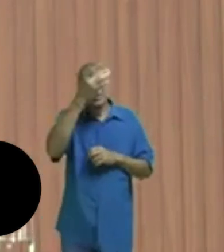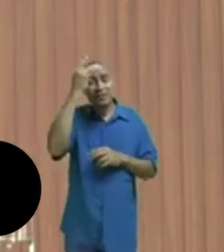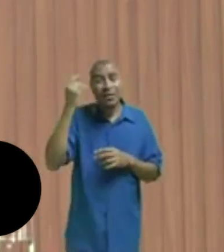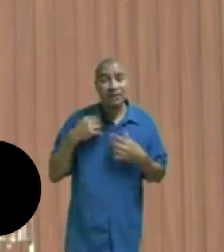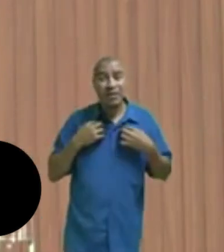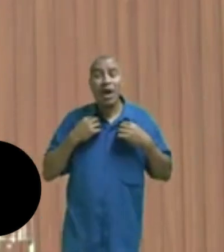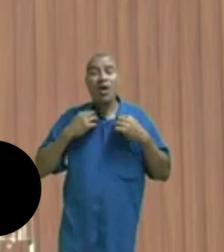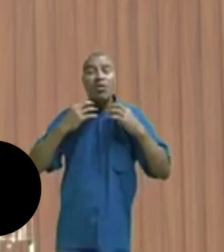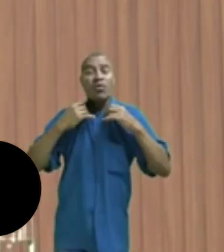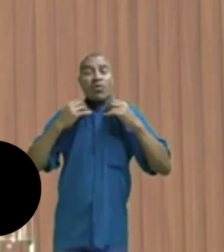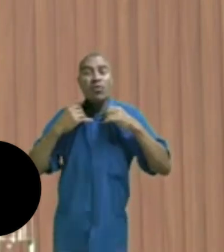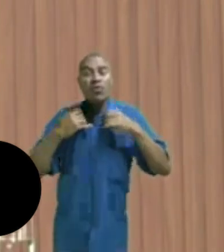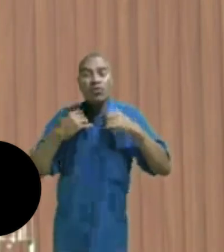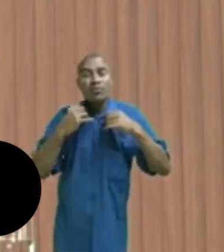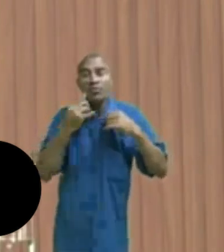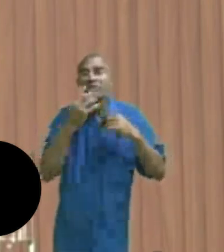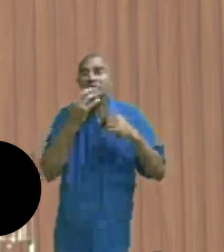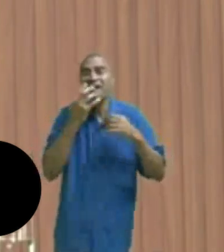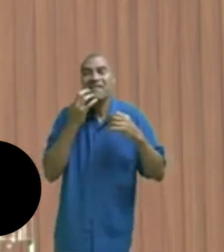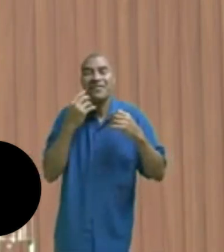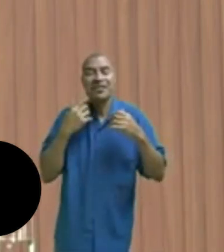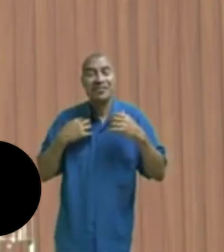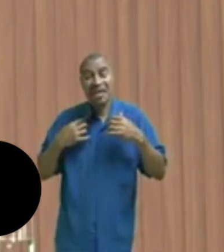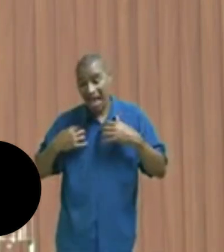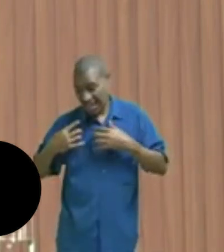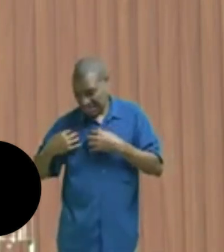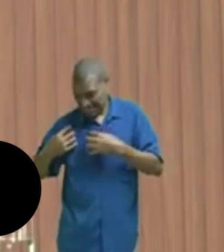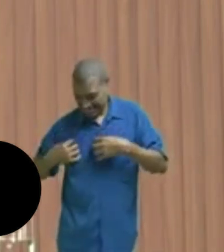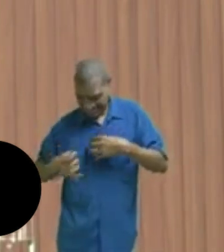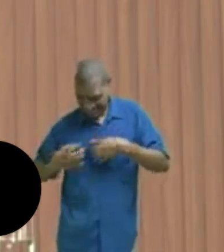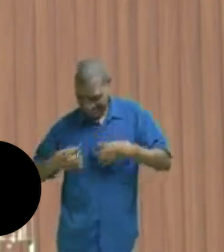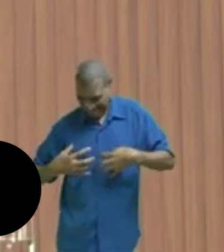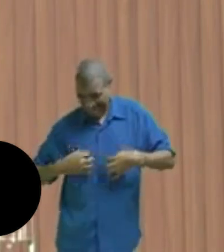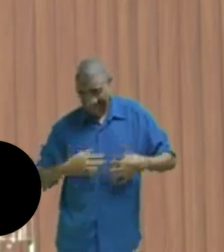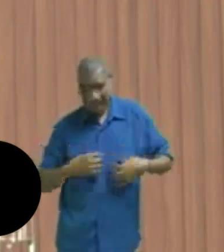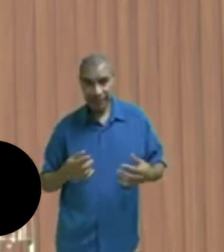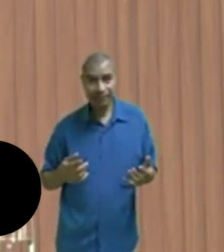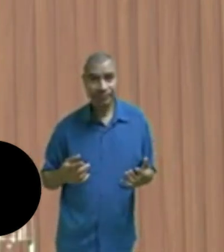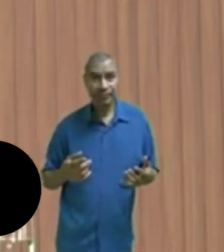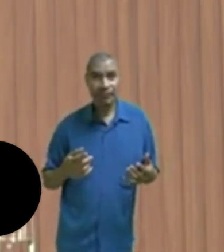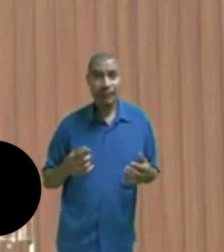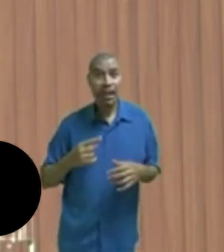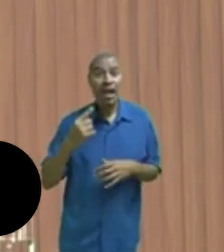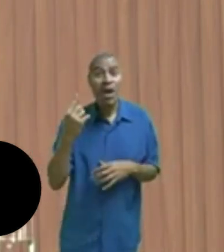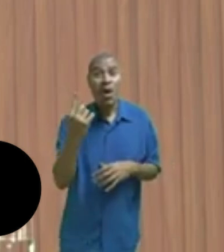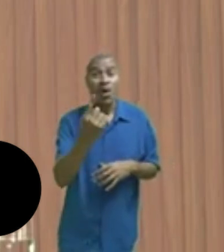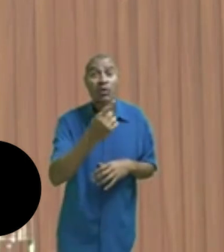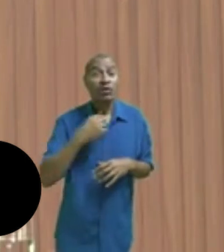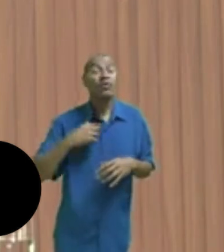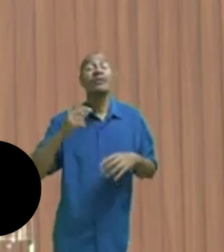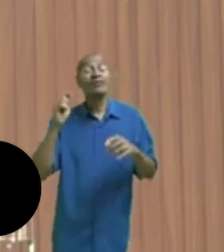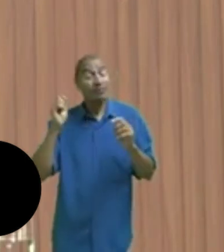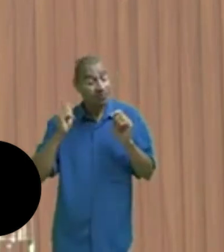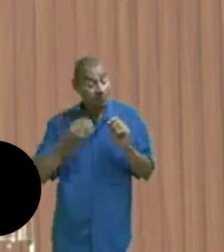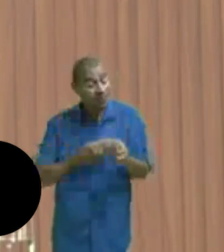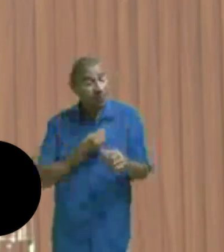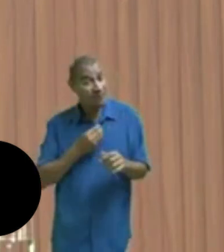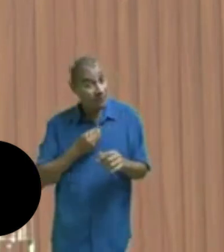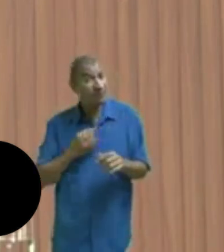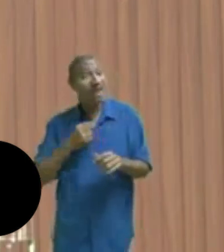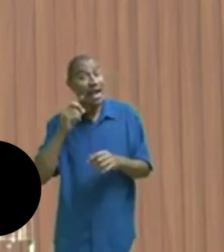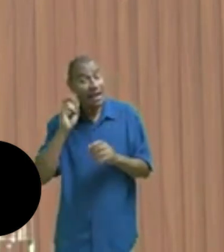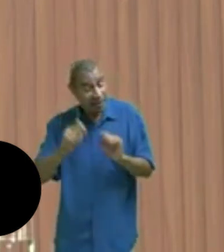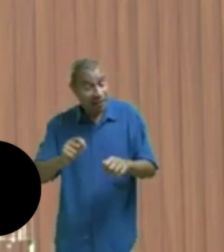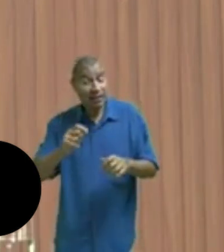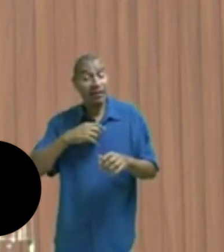lá, irmãos. Nós estamos lá naquela cena. Nós estamos entrando por aquelas portas. Nós